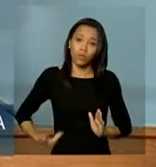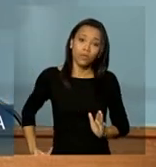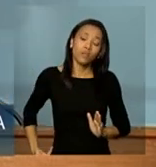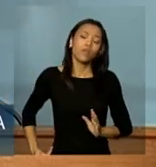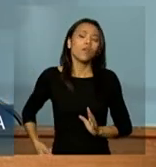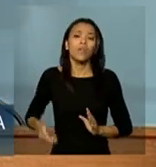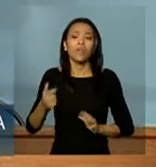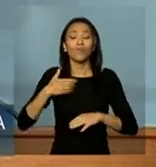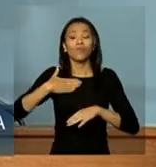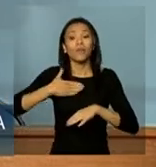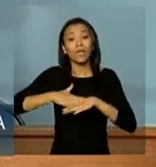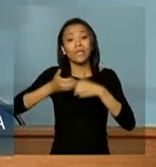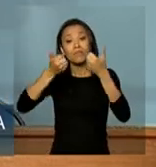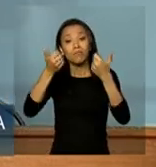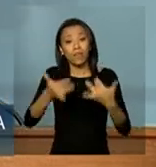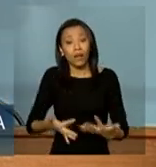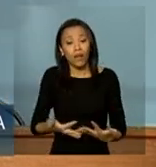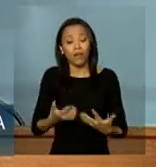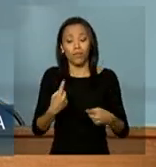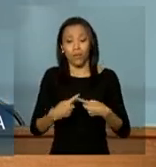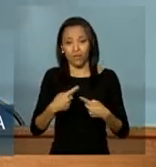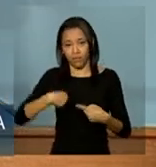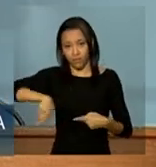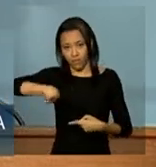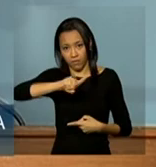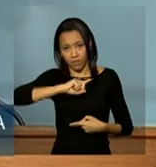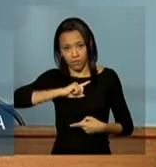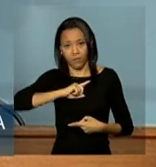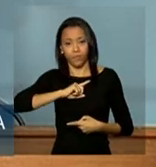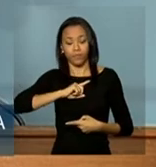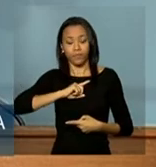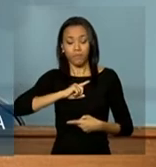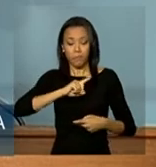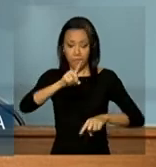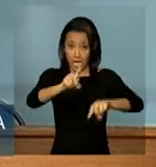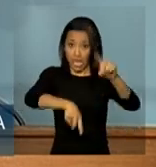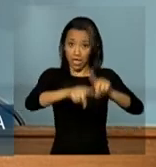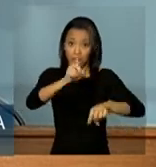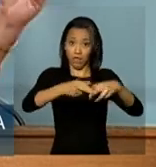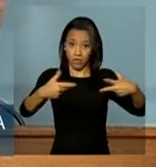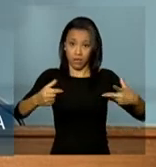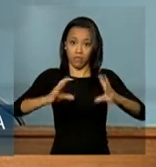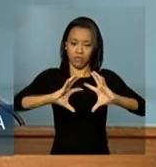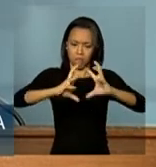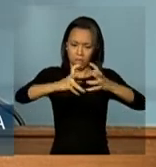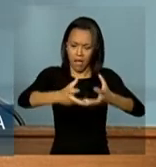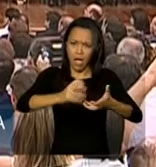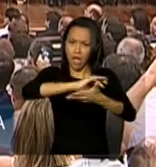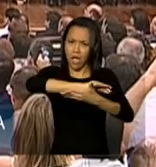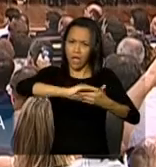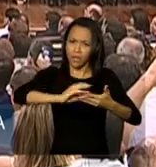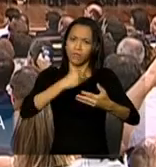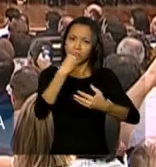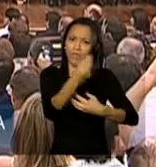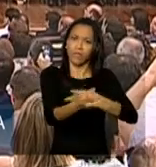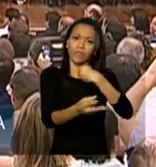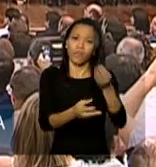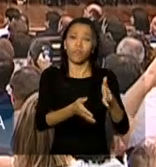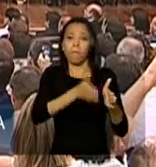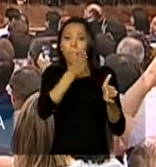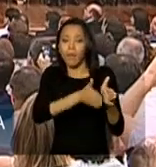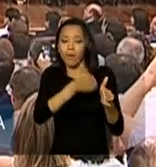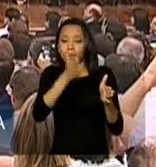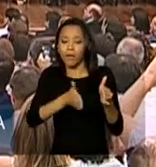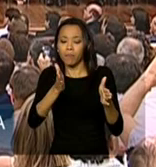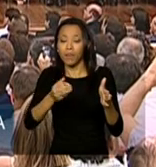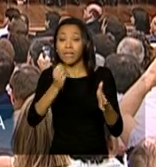por que que nós, e muitas vezes, as máquinas são entregues parceladamente. Eu já tive, eu acho que 3 vezes